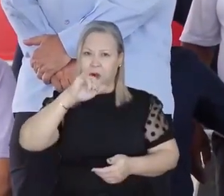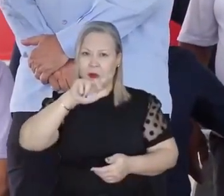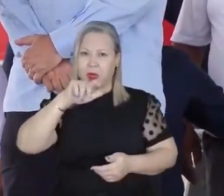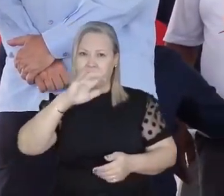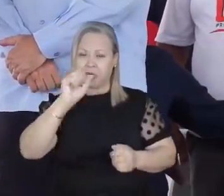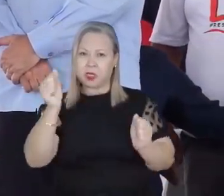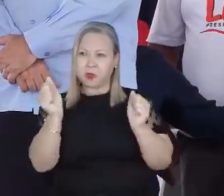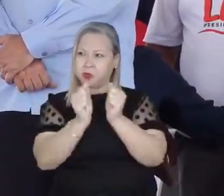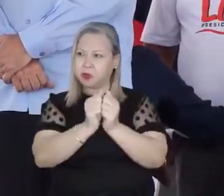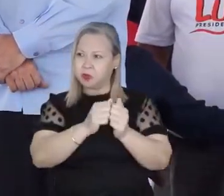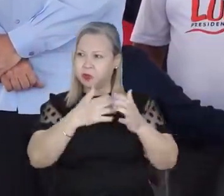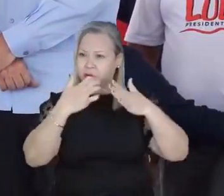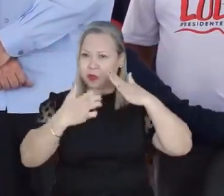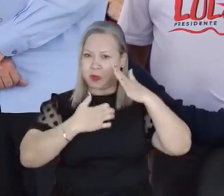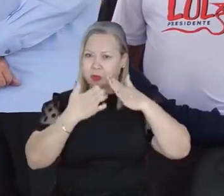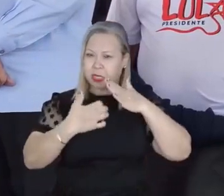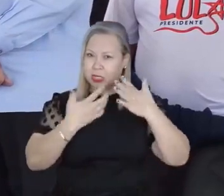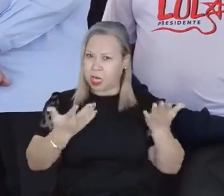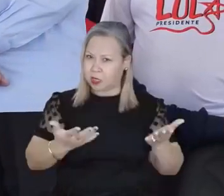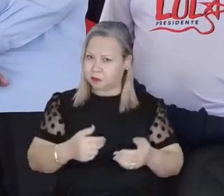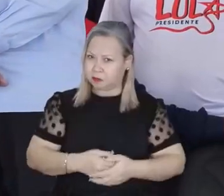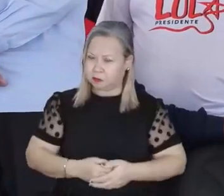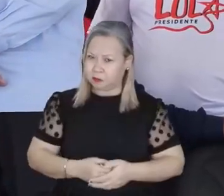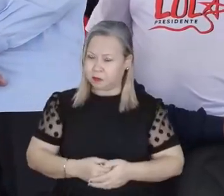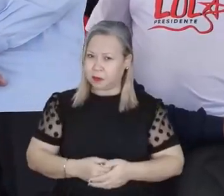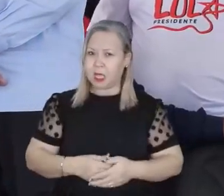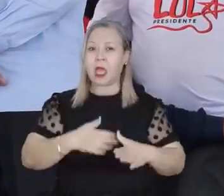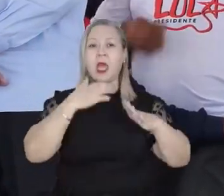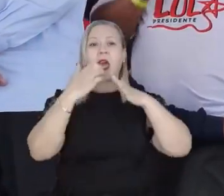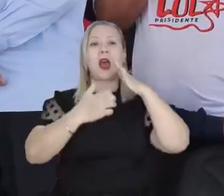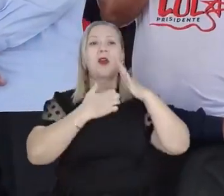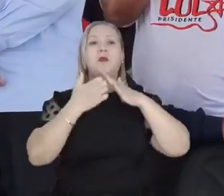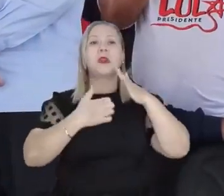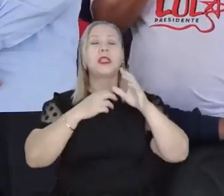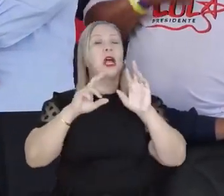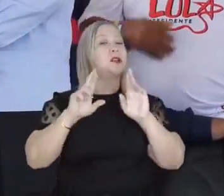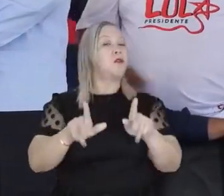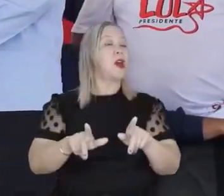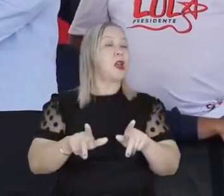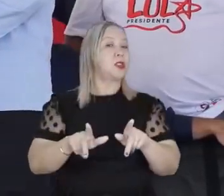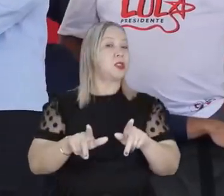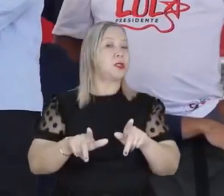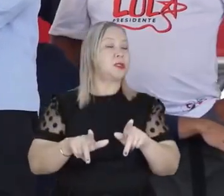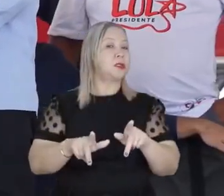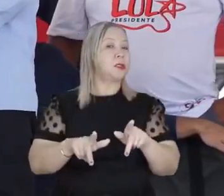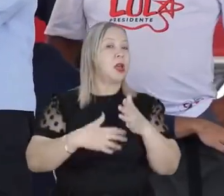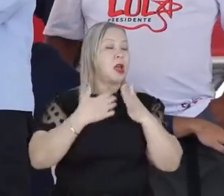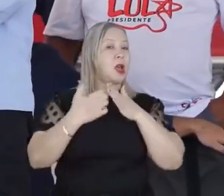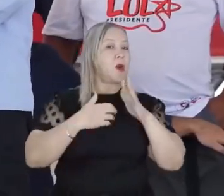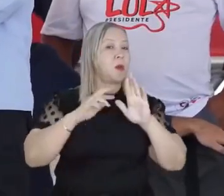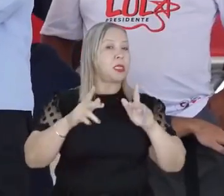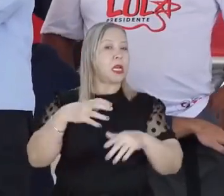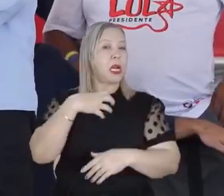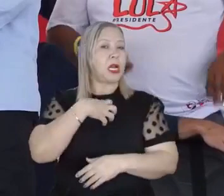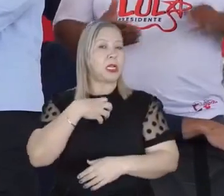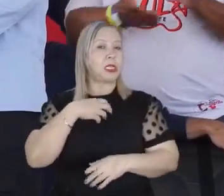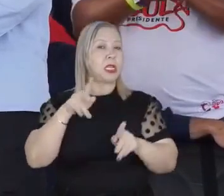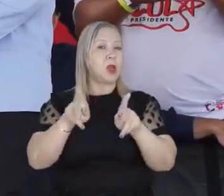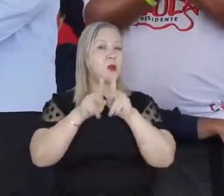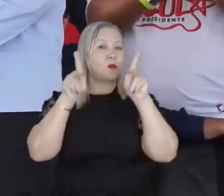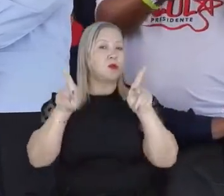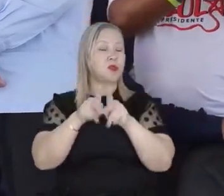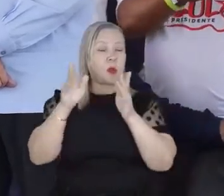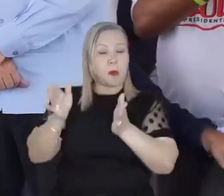me disseram, é um empresário diferente. É um empresário que tem um shopping para pobre. É um